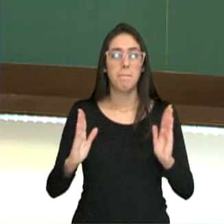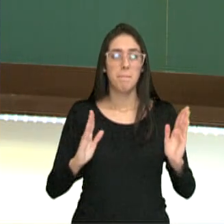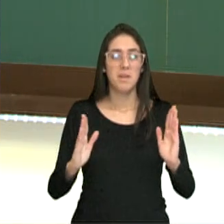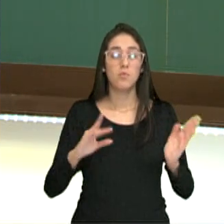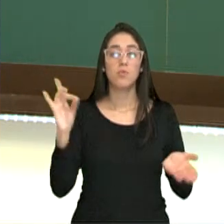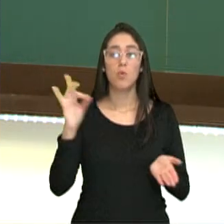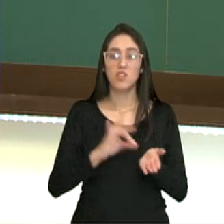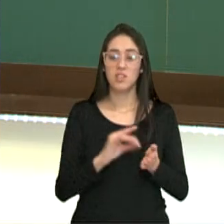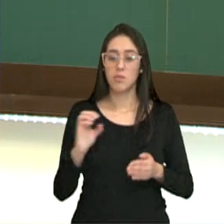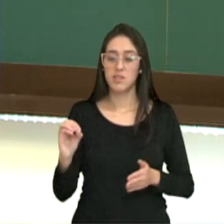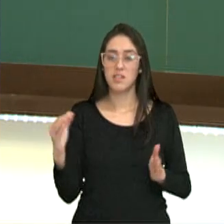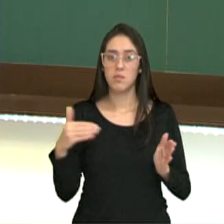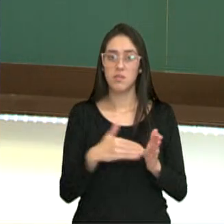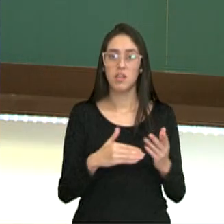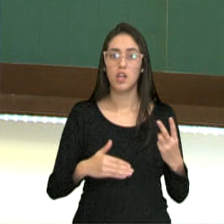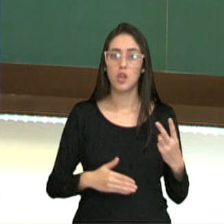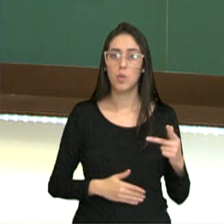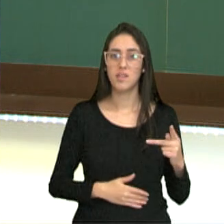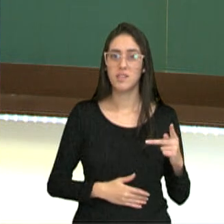de 0 a 2π,